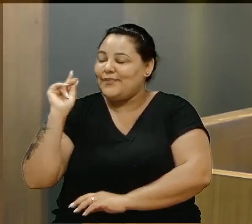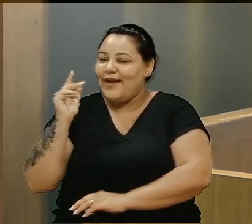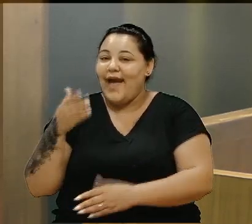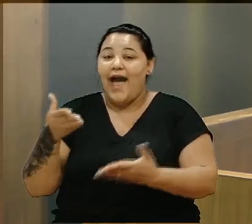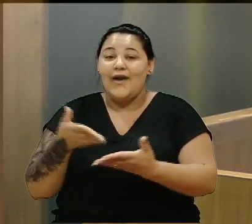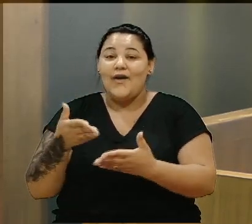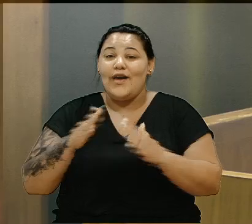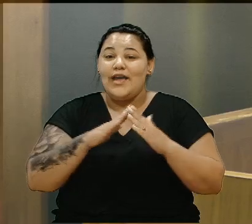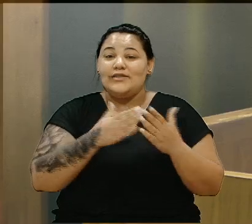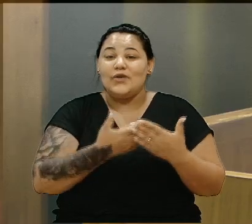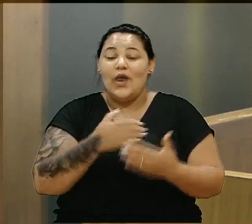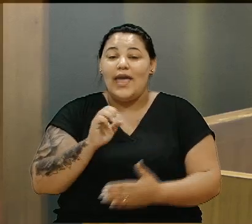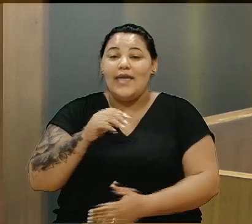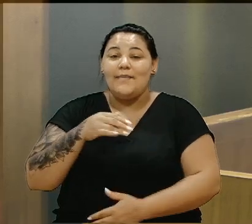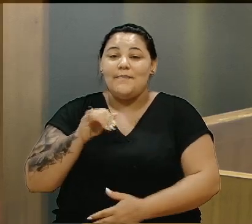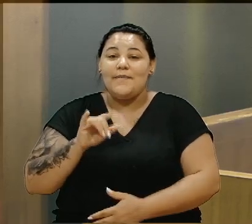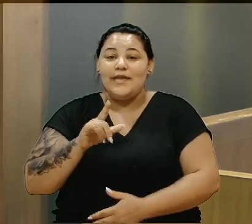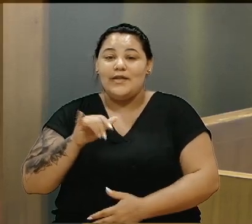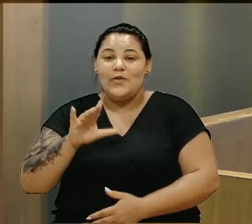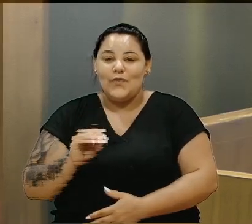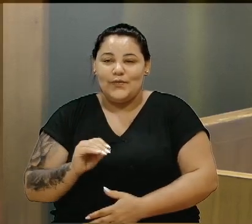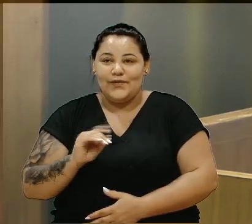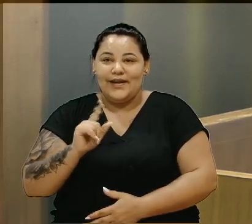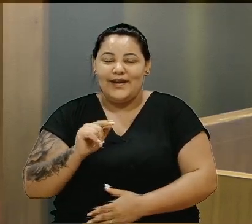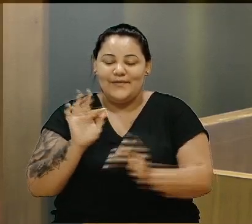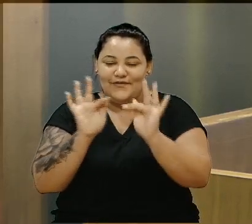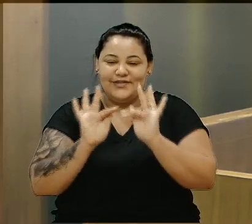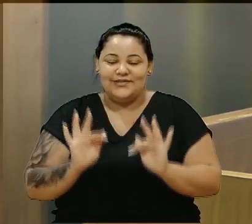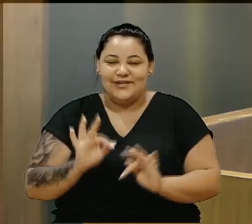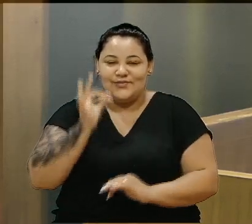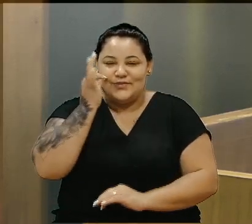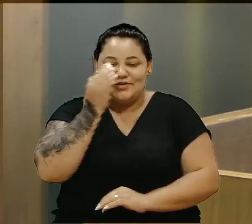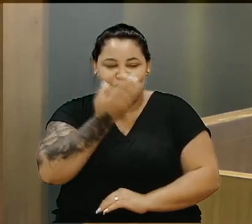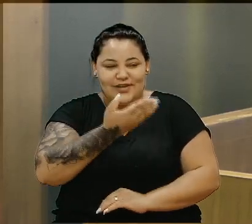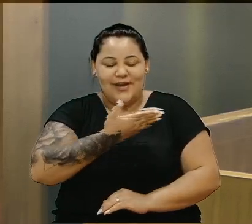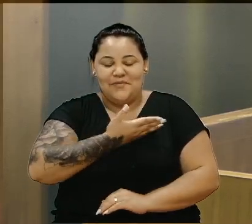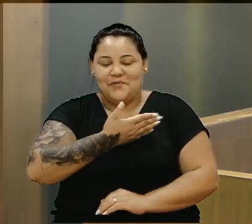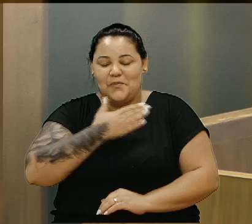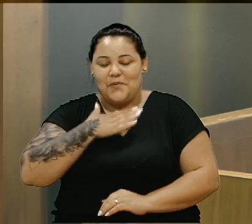época era ginásio Guarani. Uma alegria te rever aqui, meu amigo.